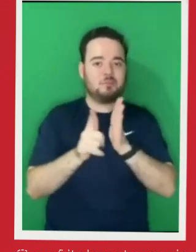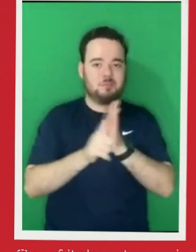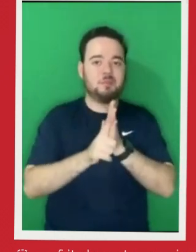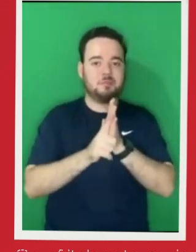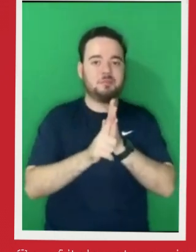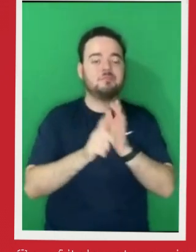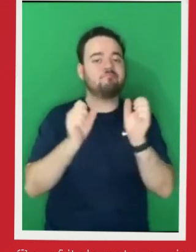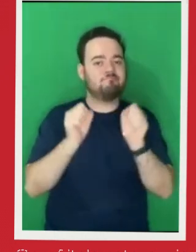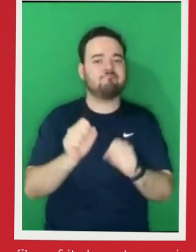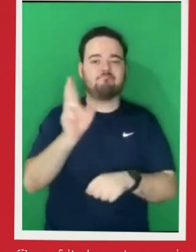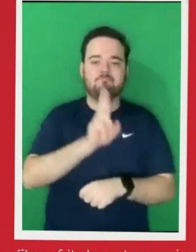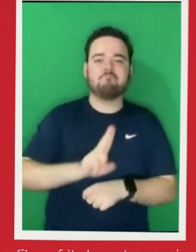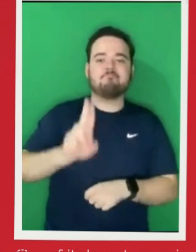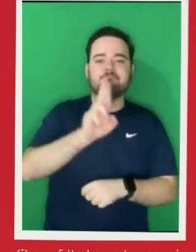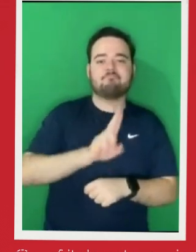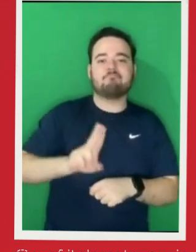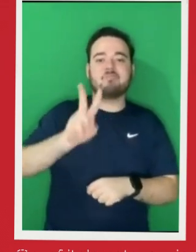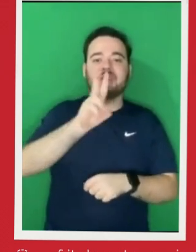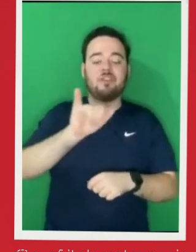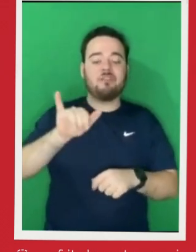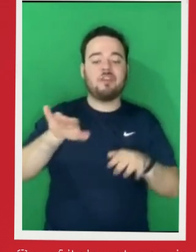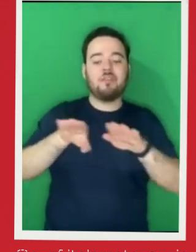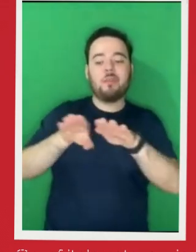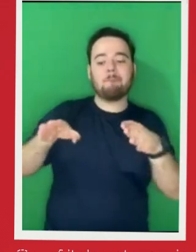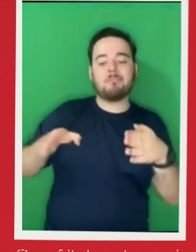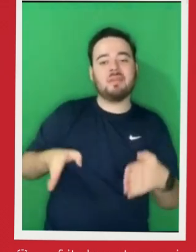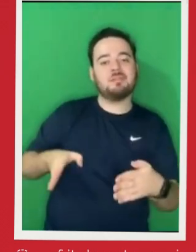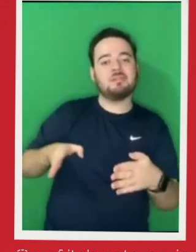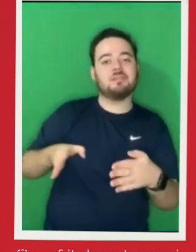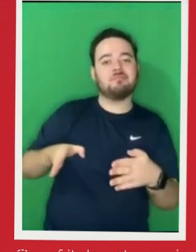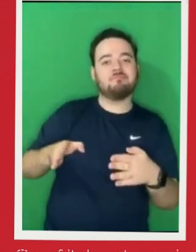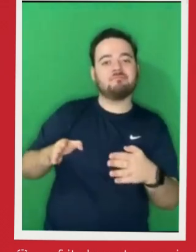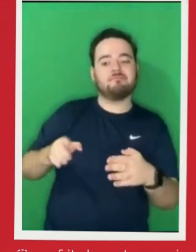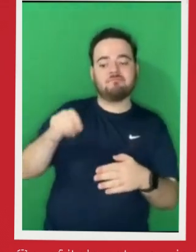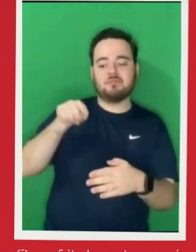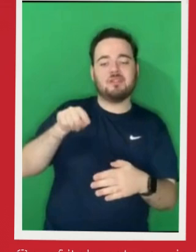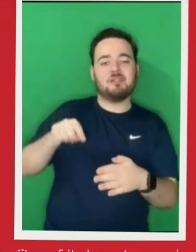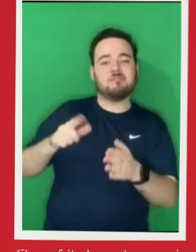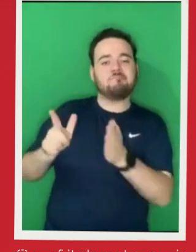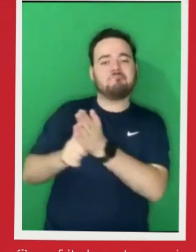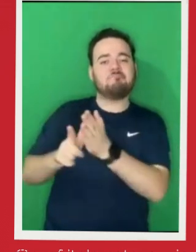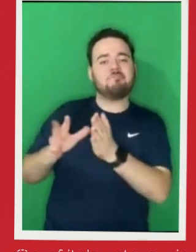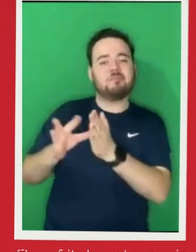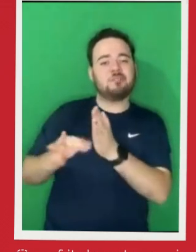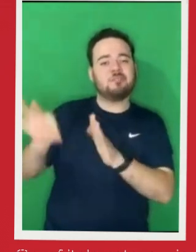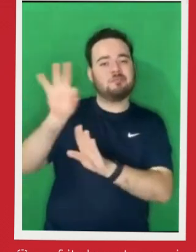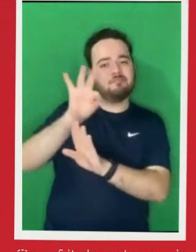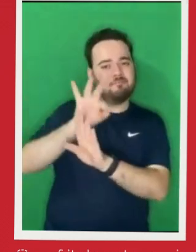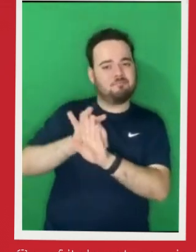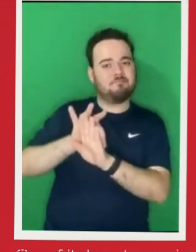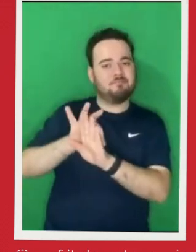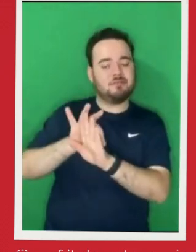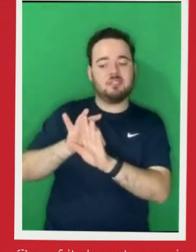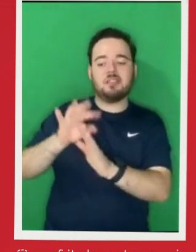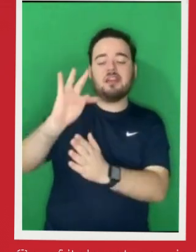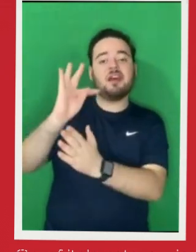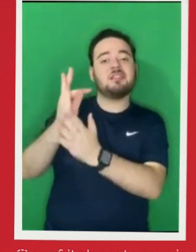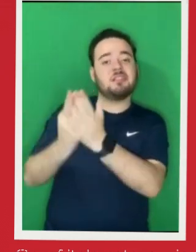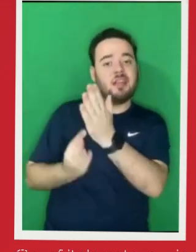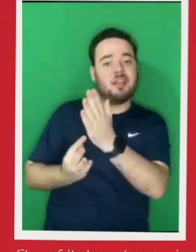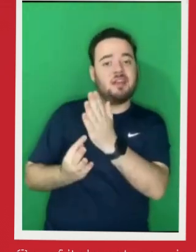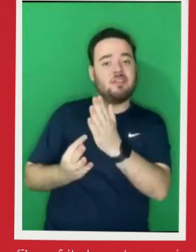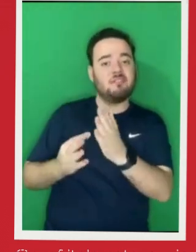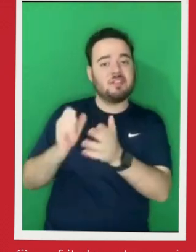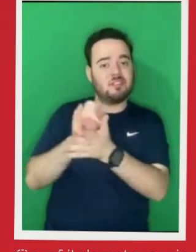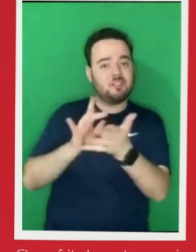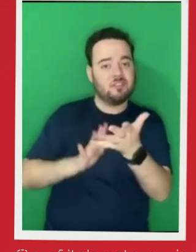físico. No calendário físico, aquele de papel que vai ficar na sua mesa que você estuda, é onde vai estar as